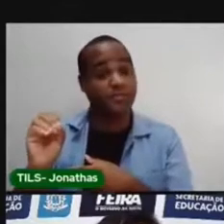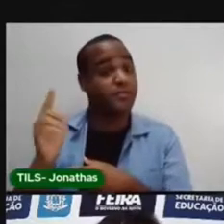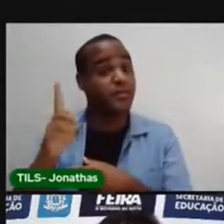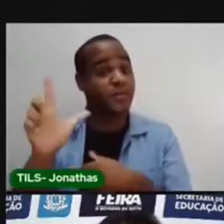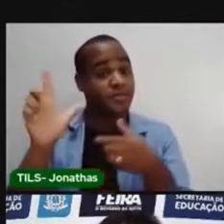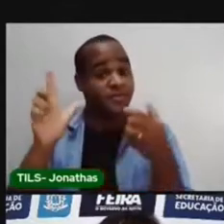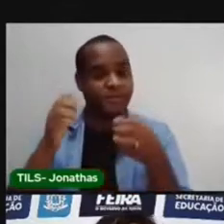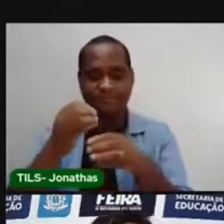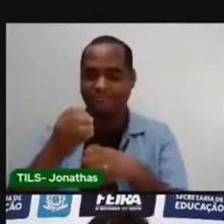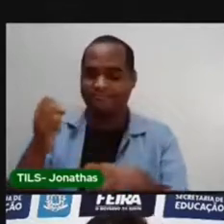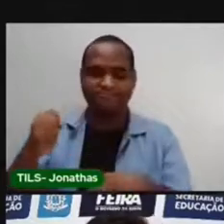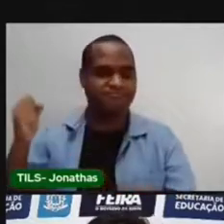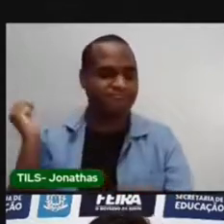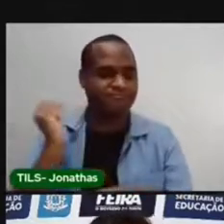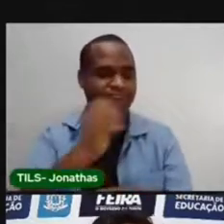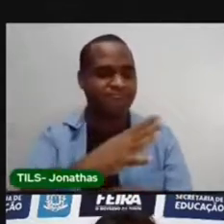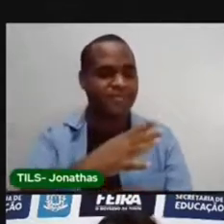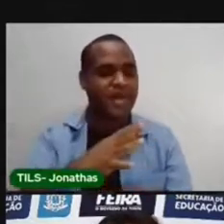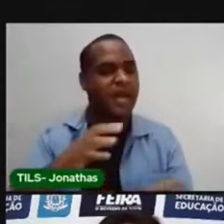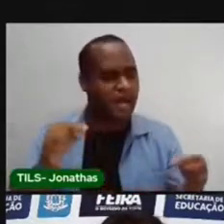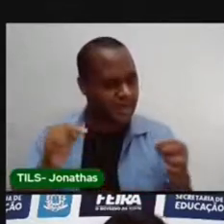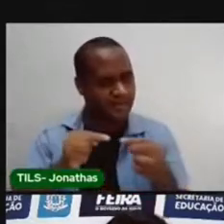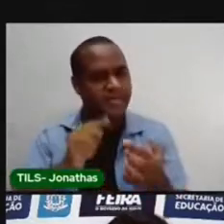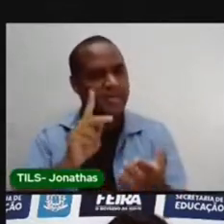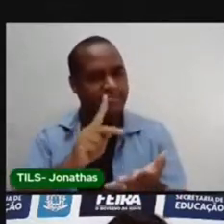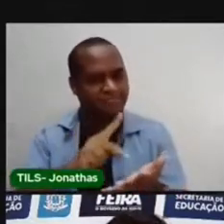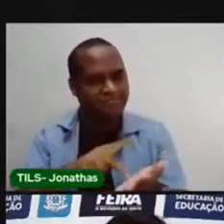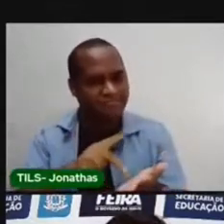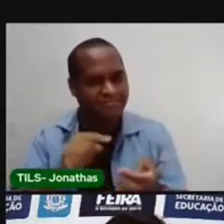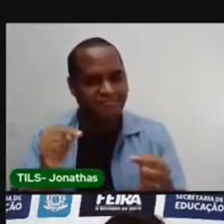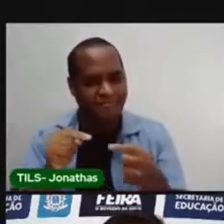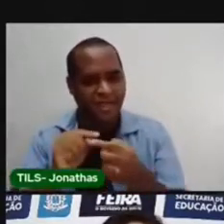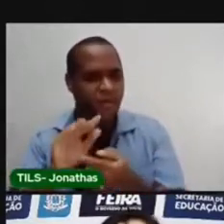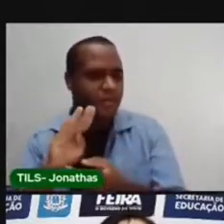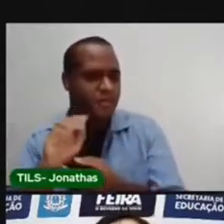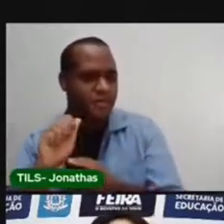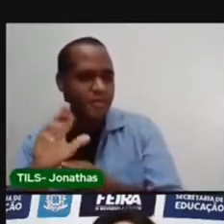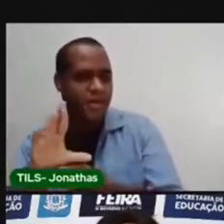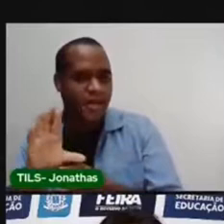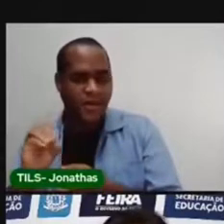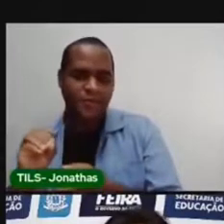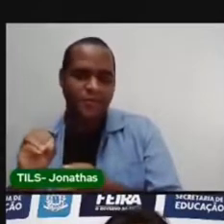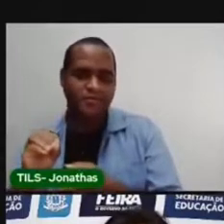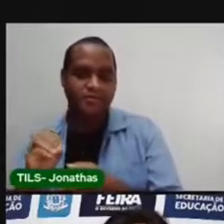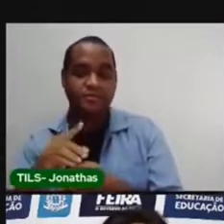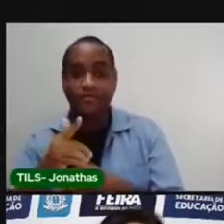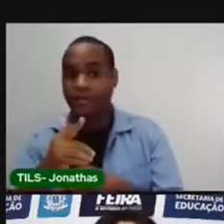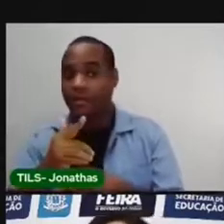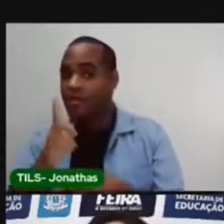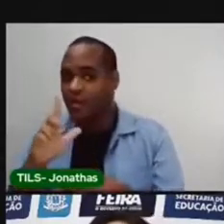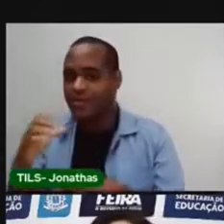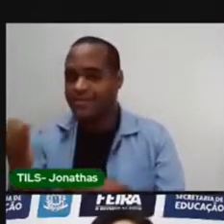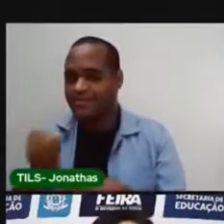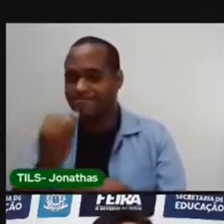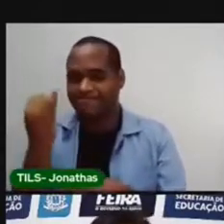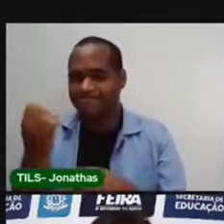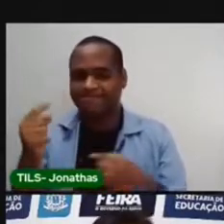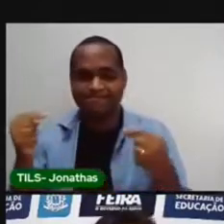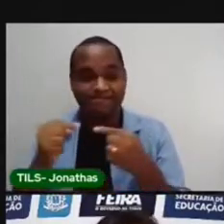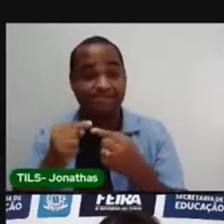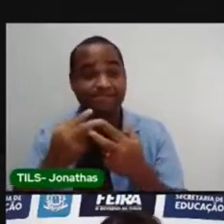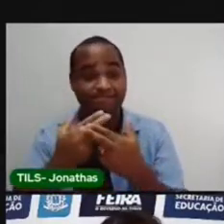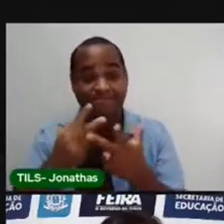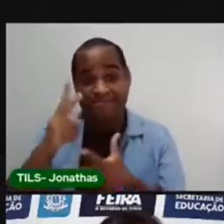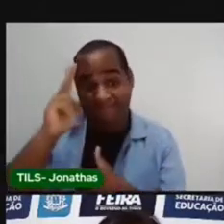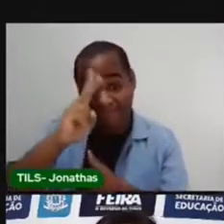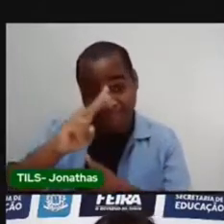E peteca? Peteca rima com barro? Para fazer essa atividade, você vai lembrar